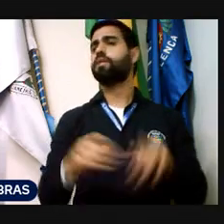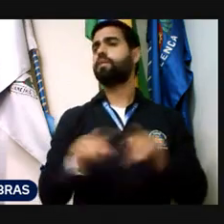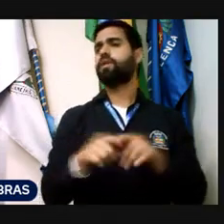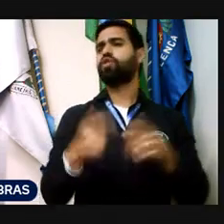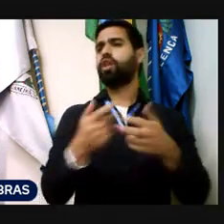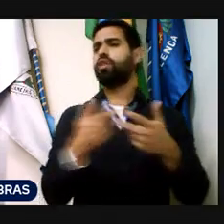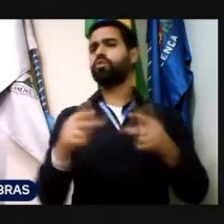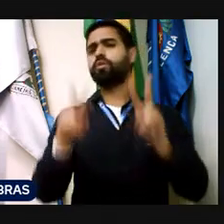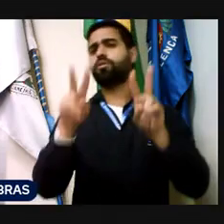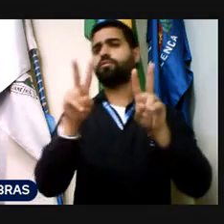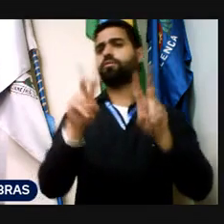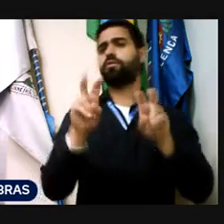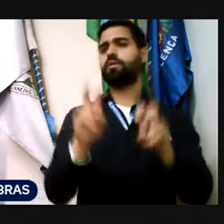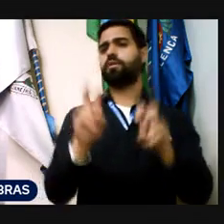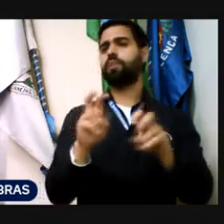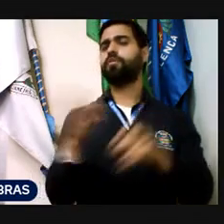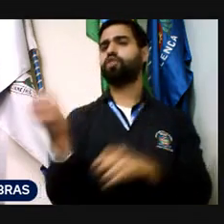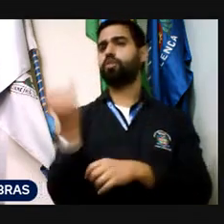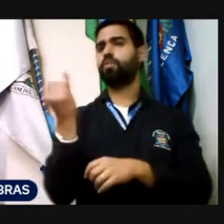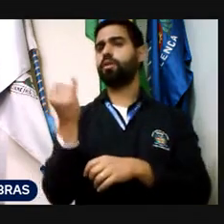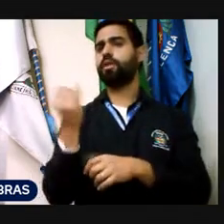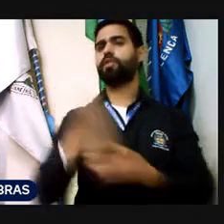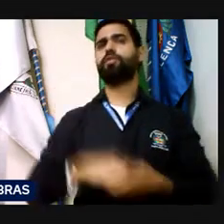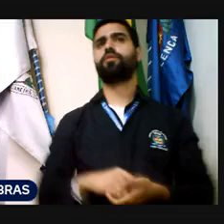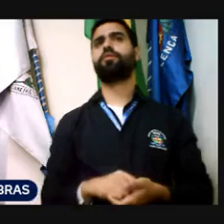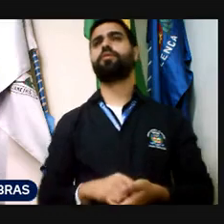demais assuntos pertinentes à pasta?